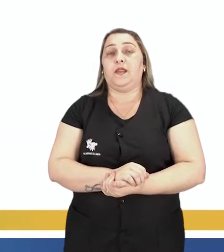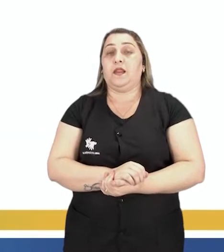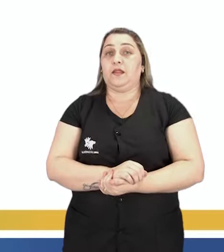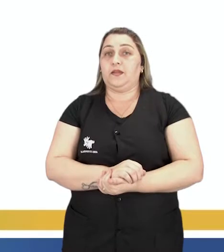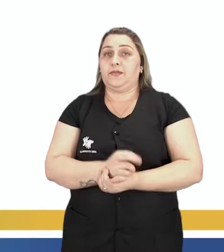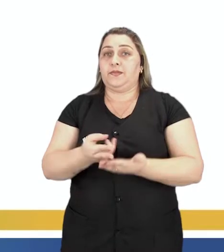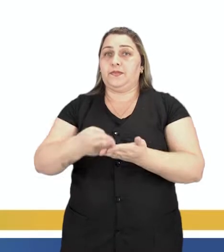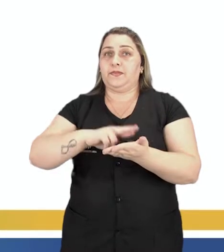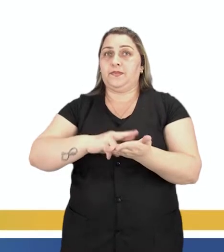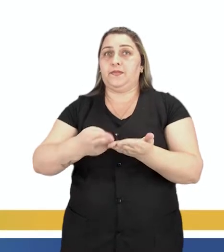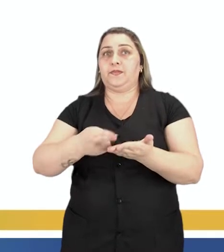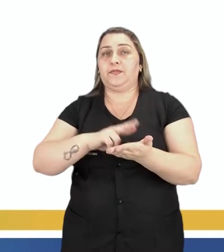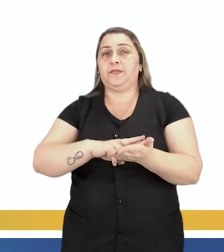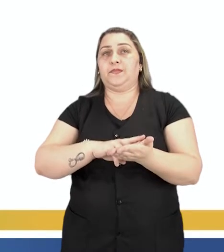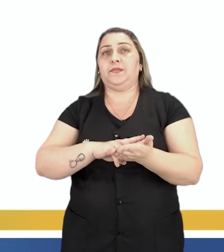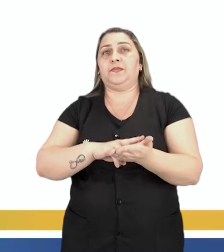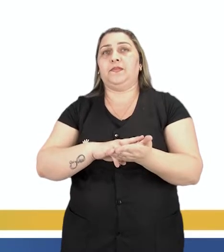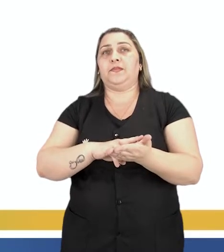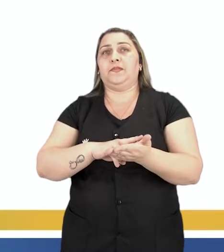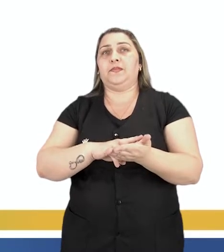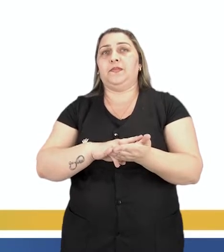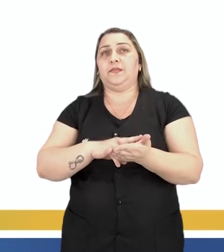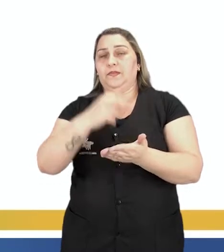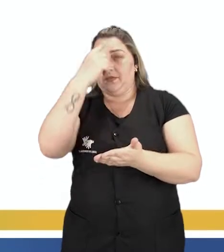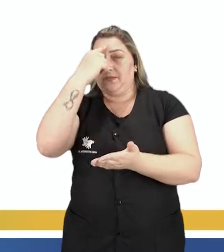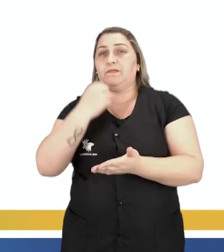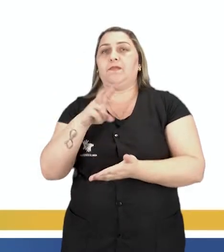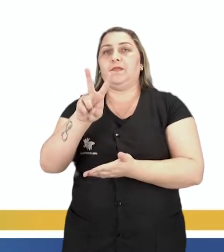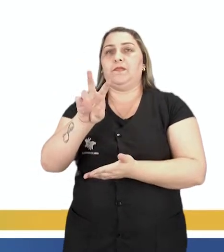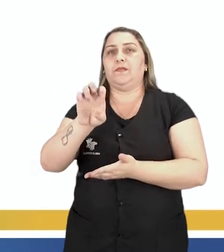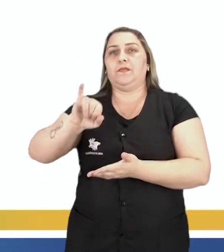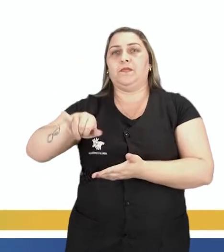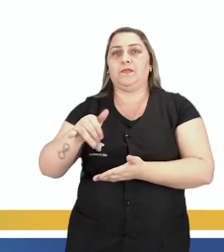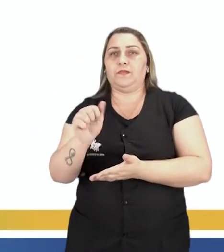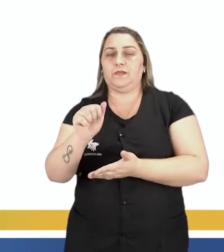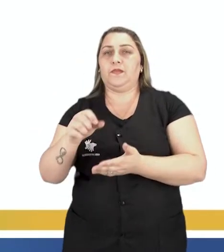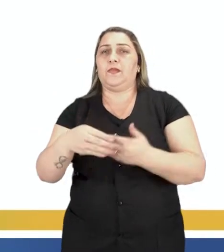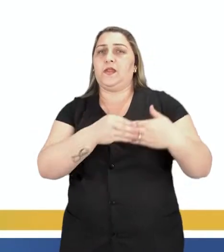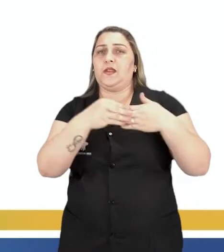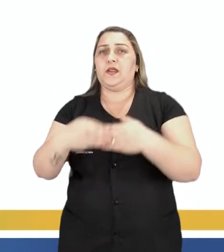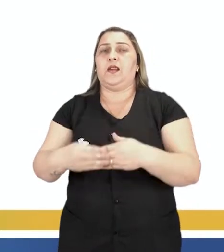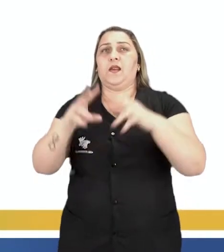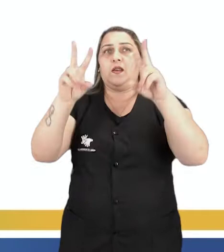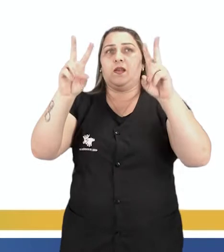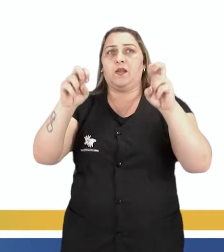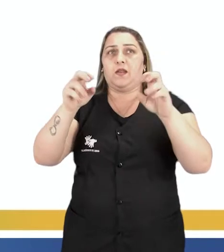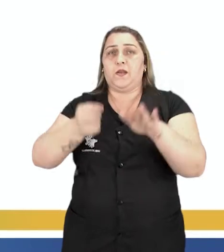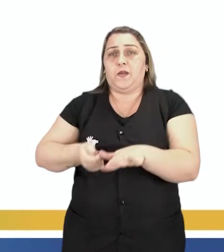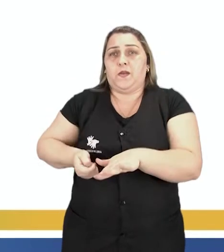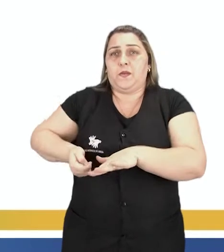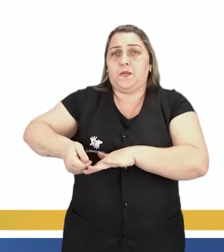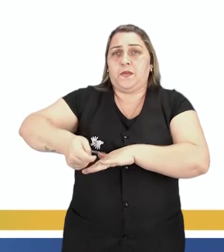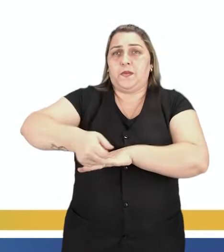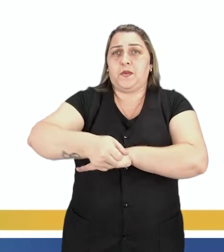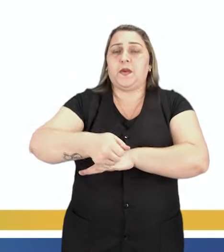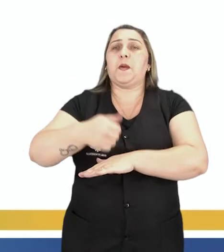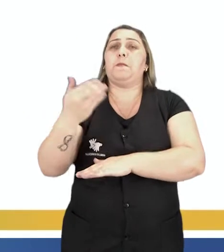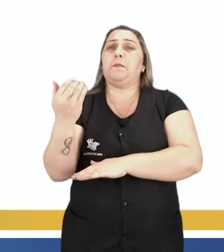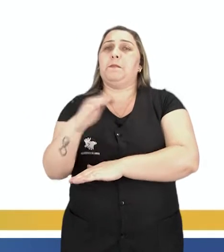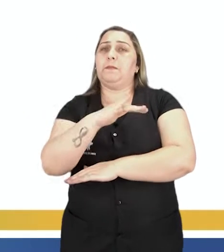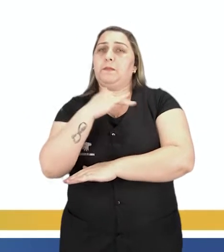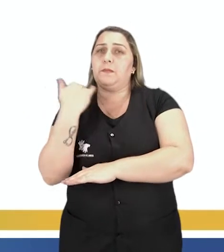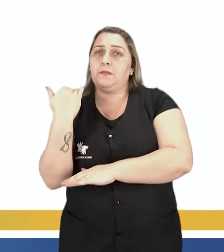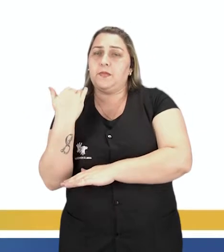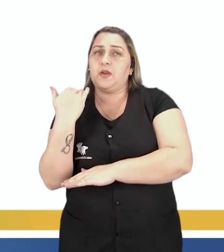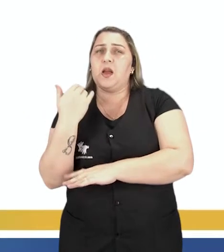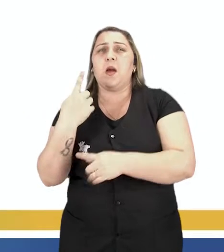Essa revista que está aparecendo aí para vocês é a capa da revista Veja, que ela traz como tema as fake news que matam, né?